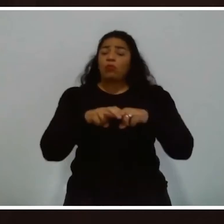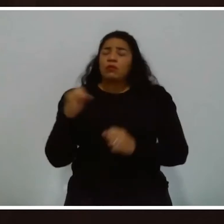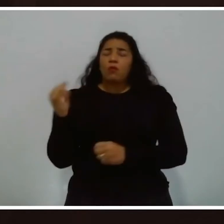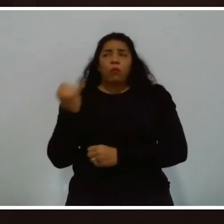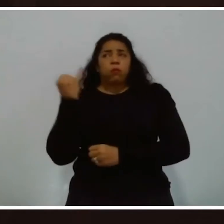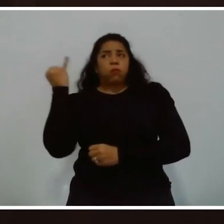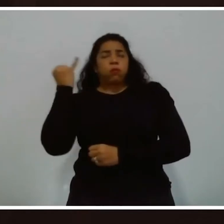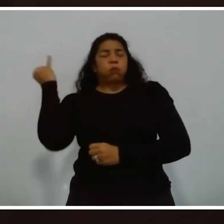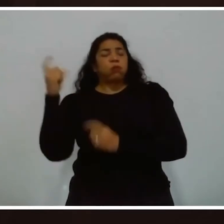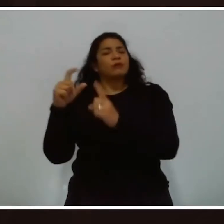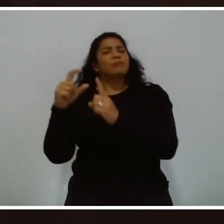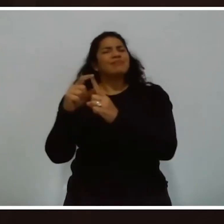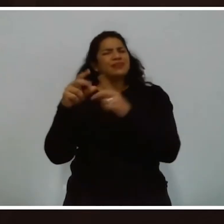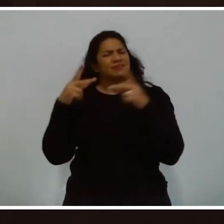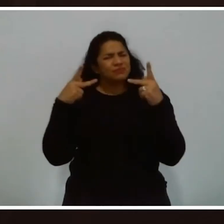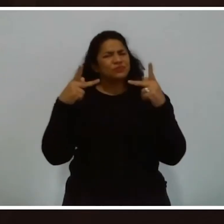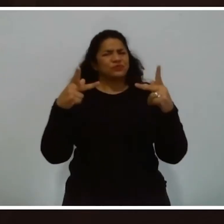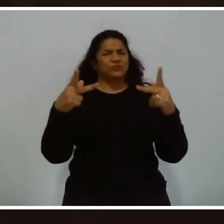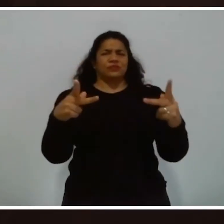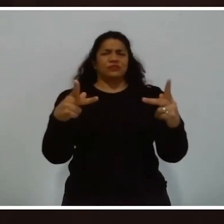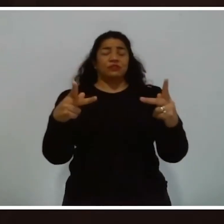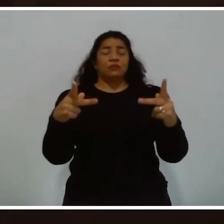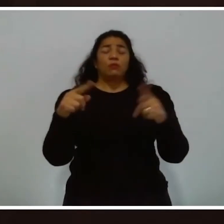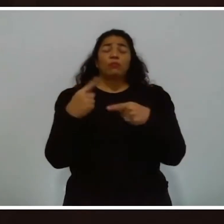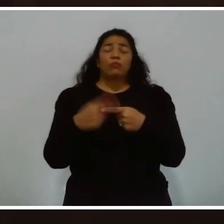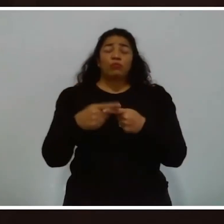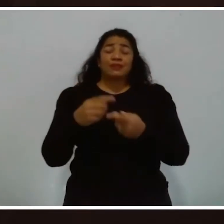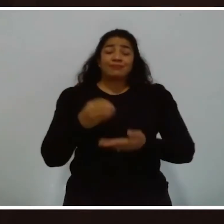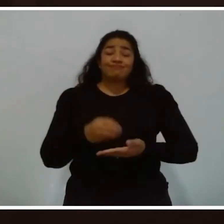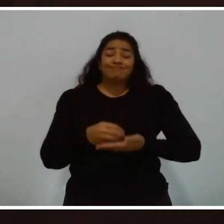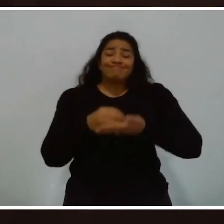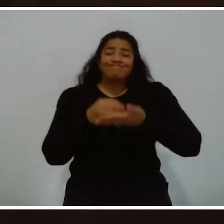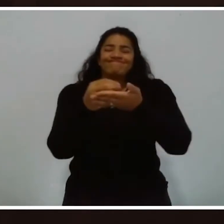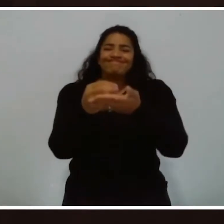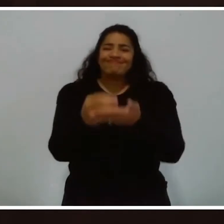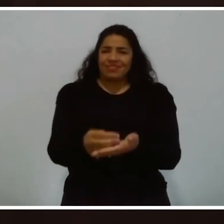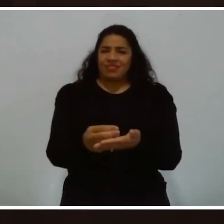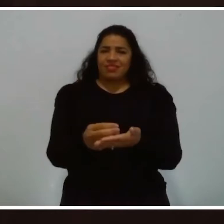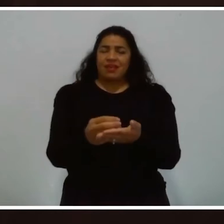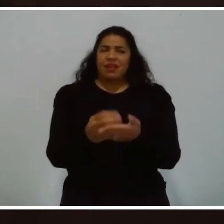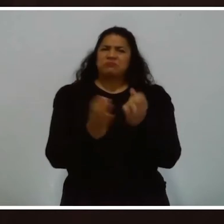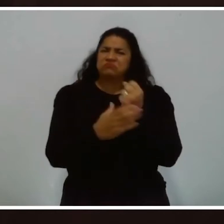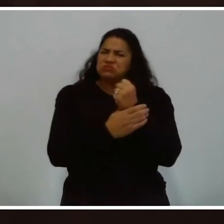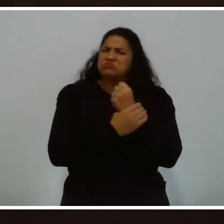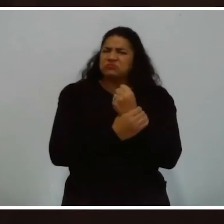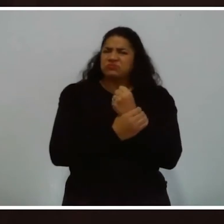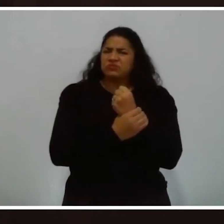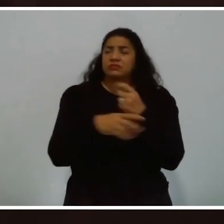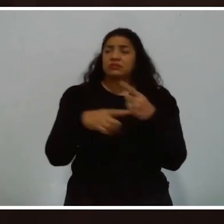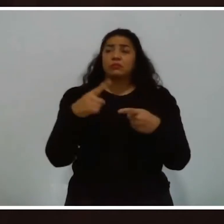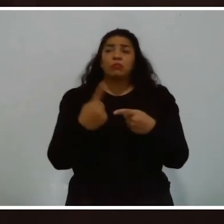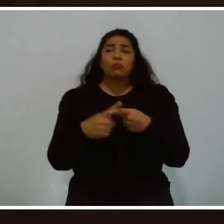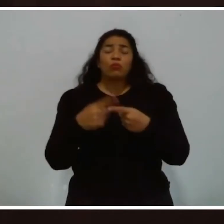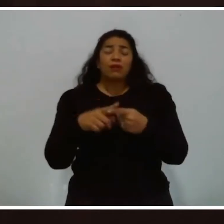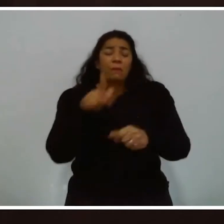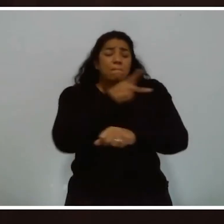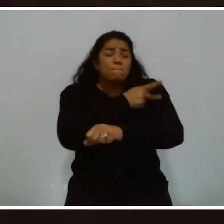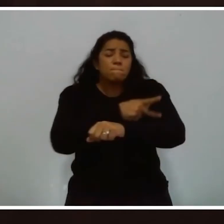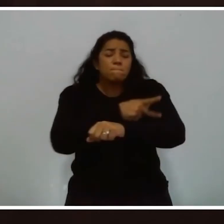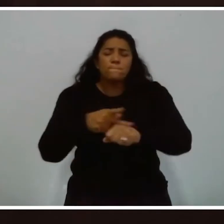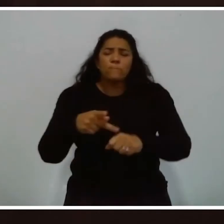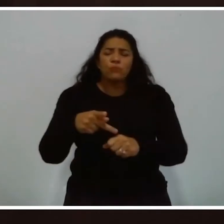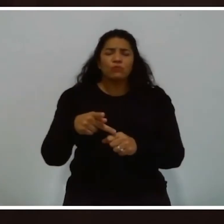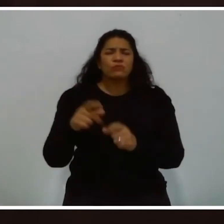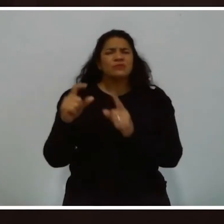A palavra profética te dá segurança de que ela vem de uma maneira pura, tá? Porque Deus quem fala e Deus